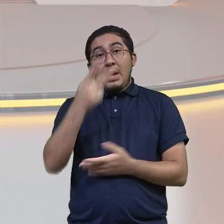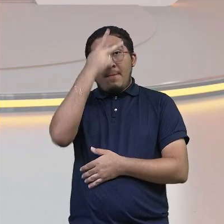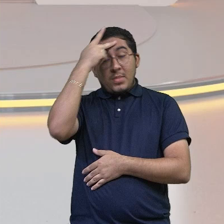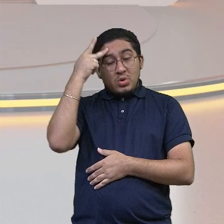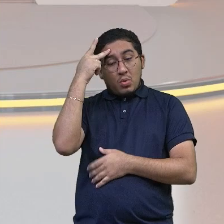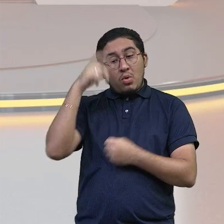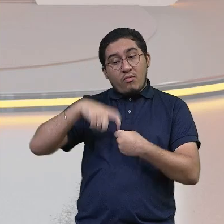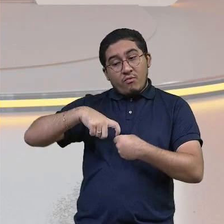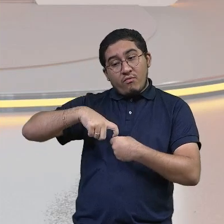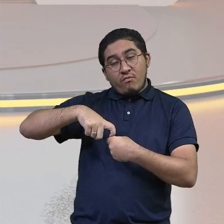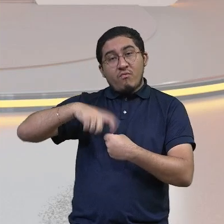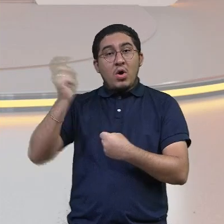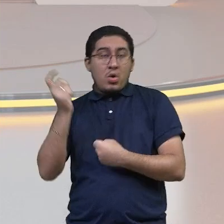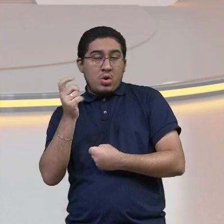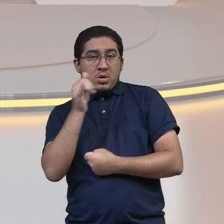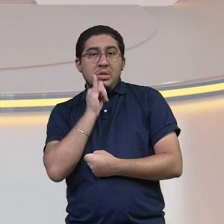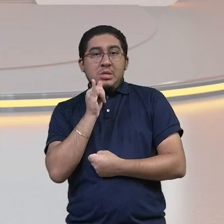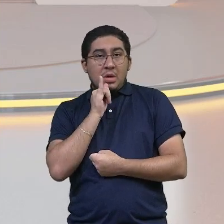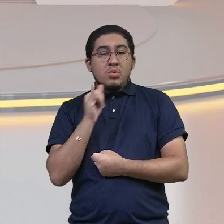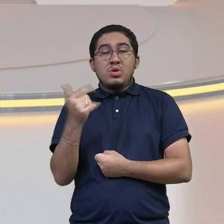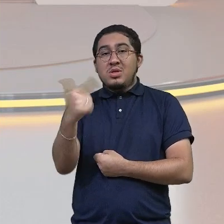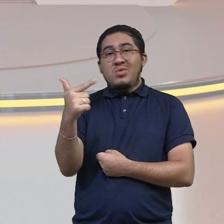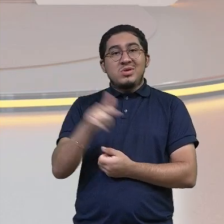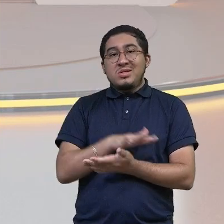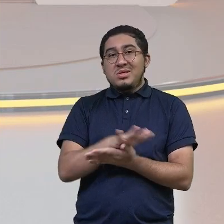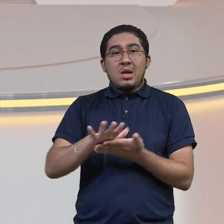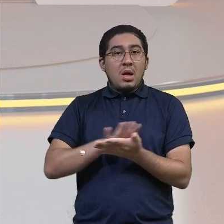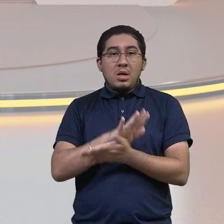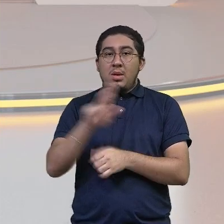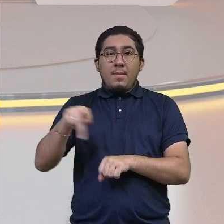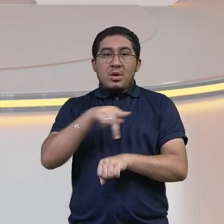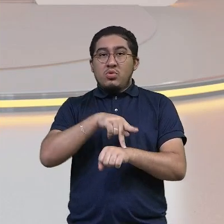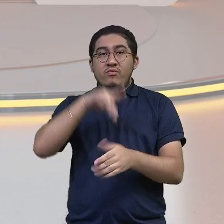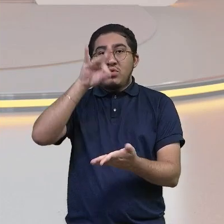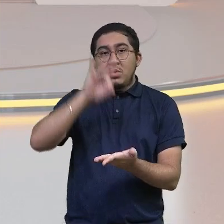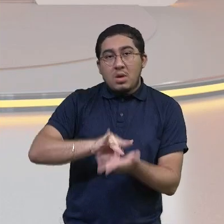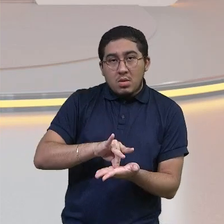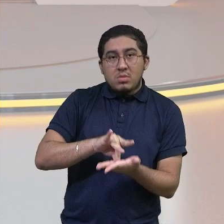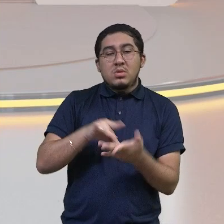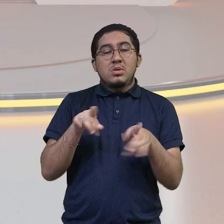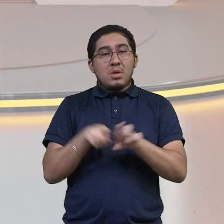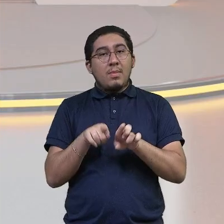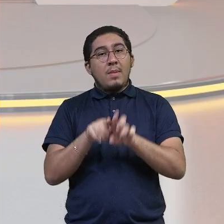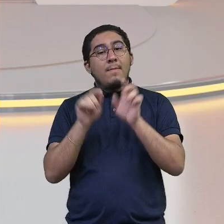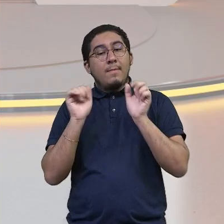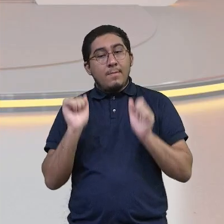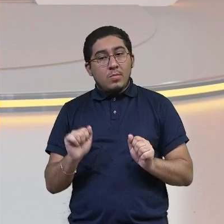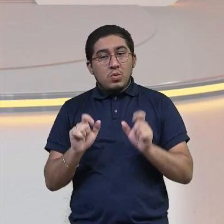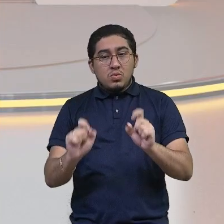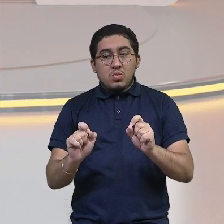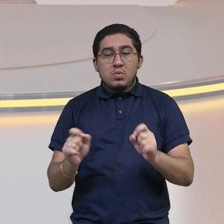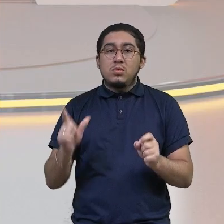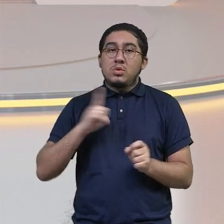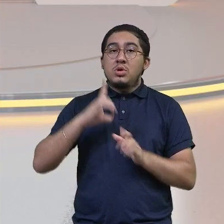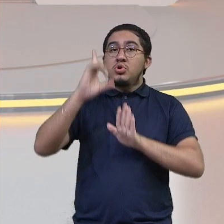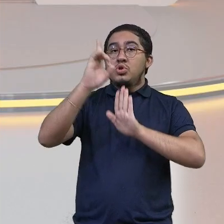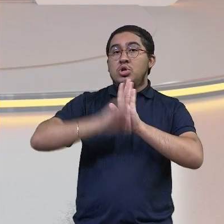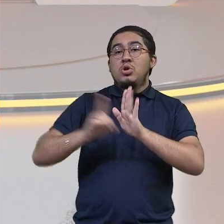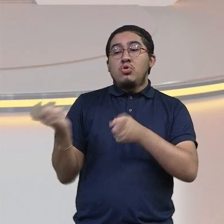estavam expatriadas, ou seja, sem pátria, que estavam exiladas fora do Brasil, pudessem ter o direito